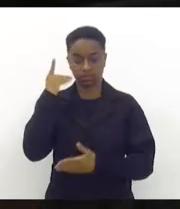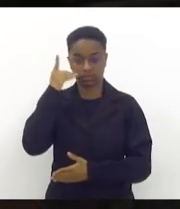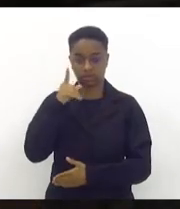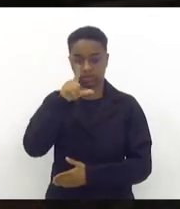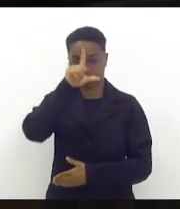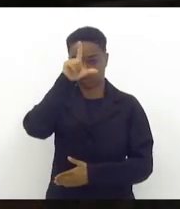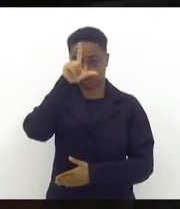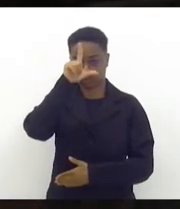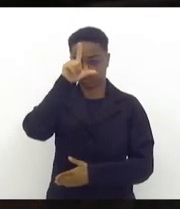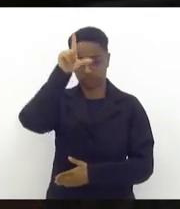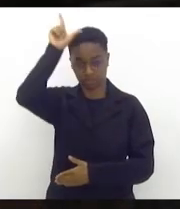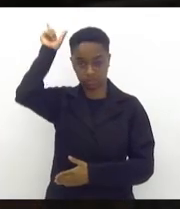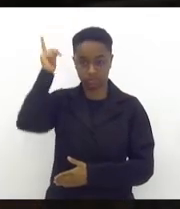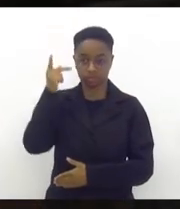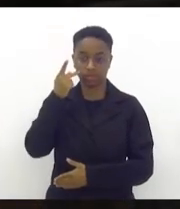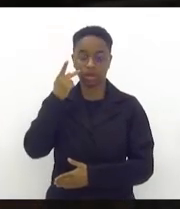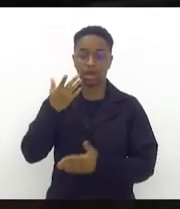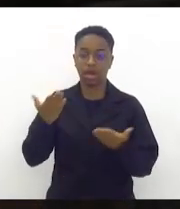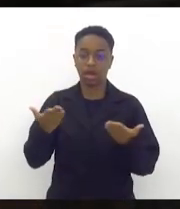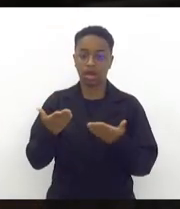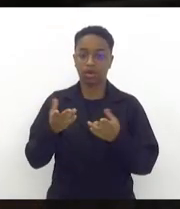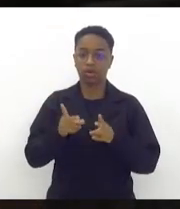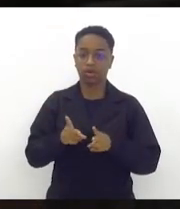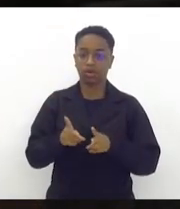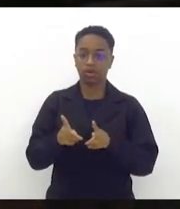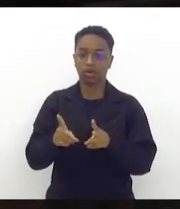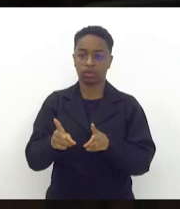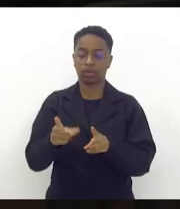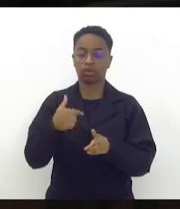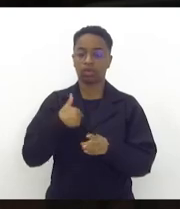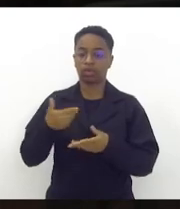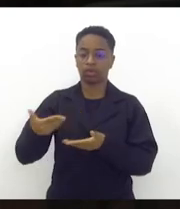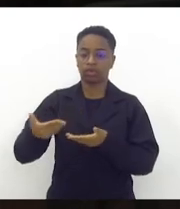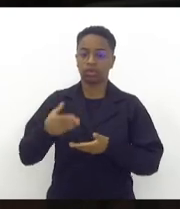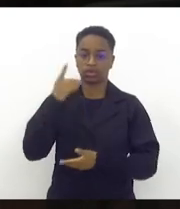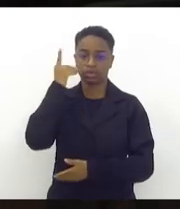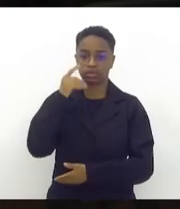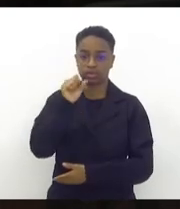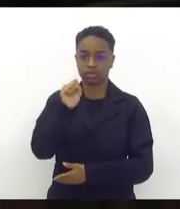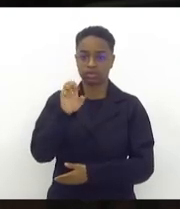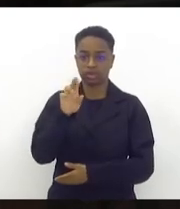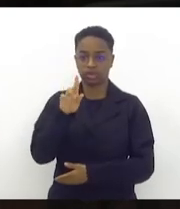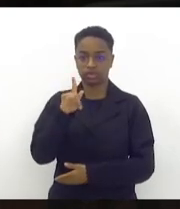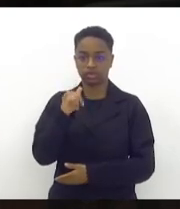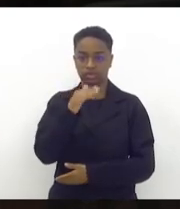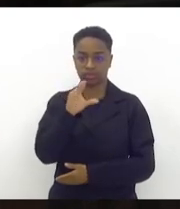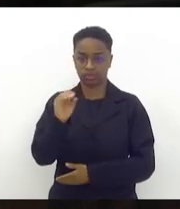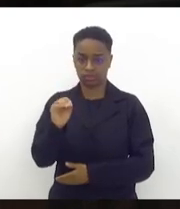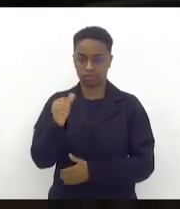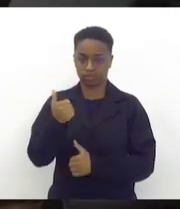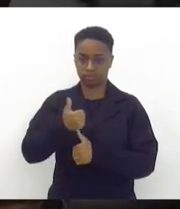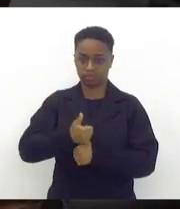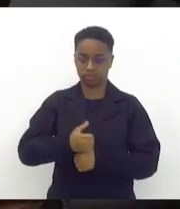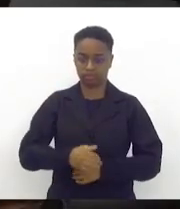Paulo. Agora, seguindo aqui a sequência, convido o deputado Serginho para fazer uso da palavra.